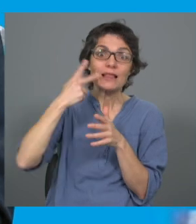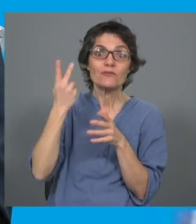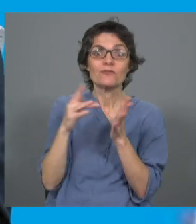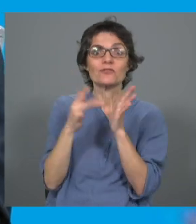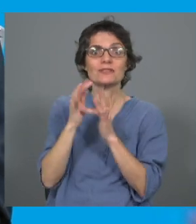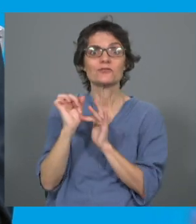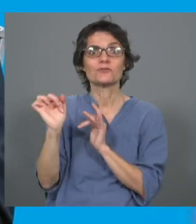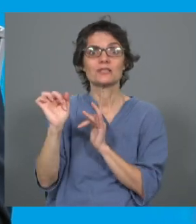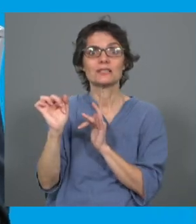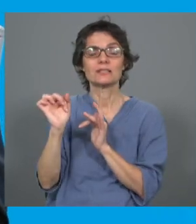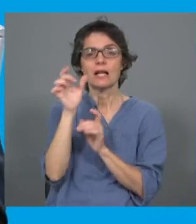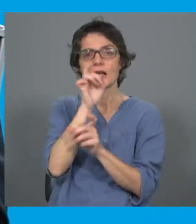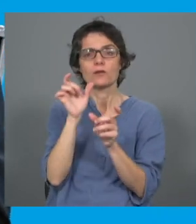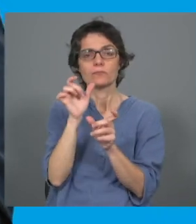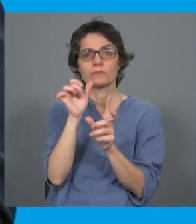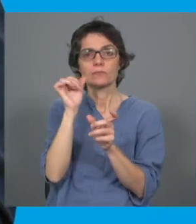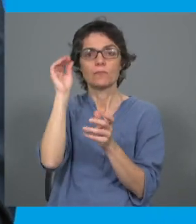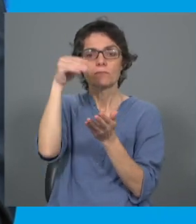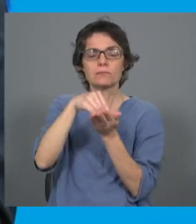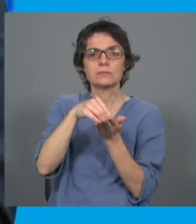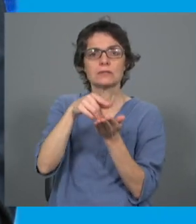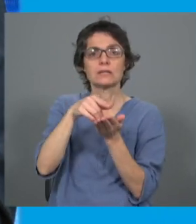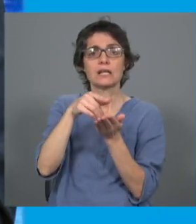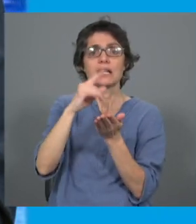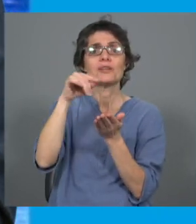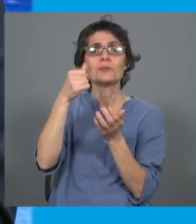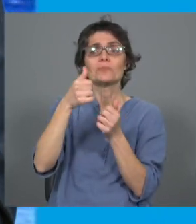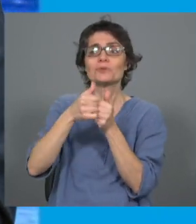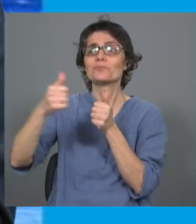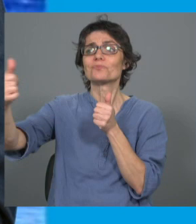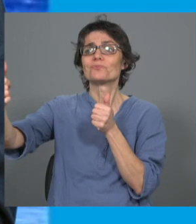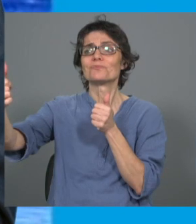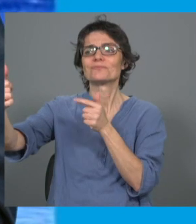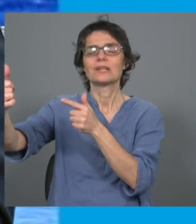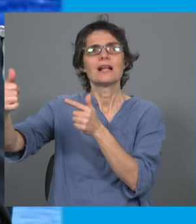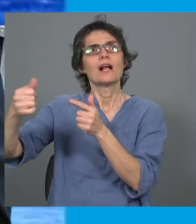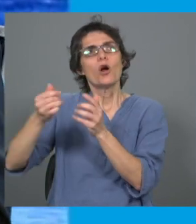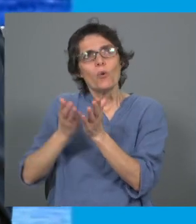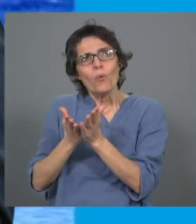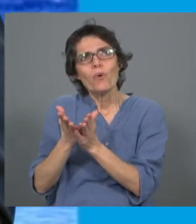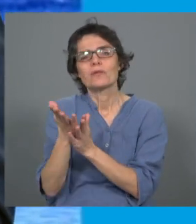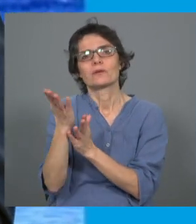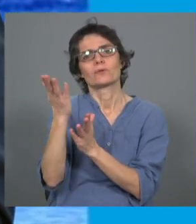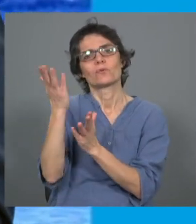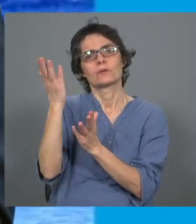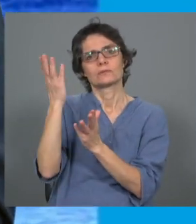Quem é batizado e se desliga da fé não deixa de ser ramo, ou seja, não deixa de ser